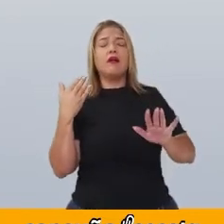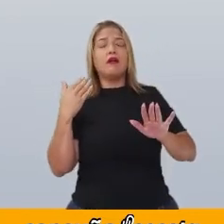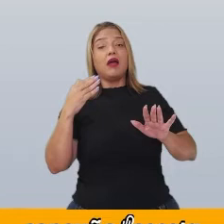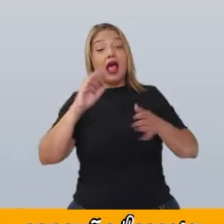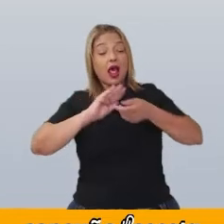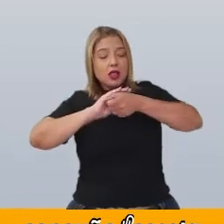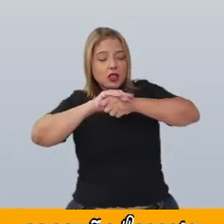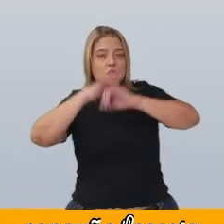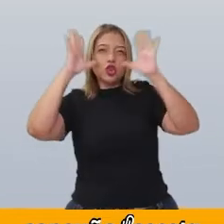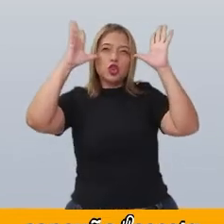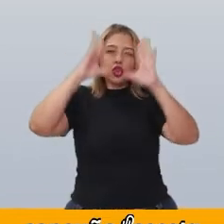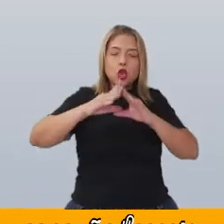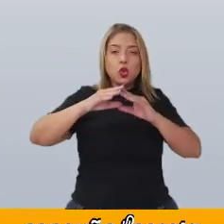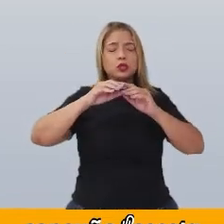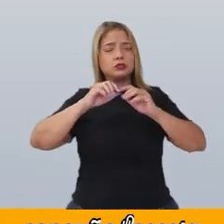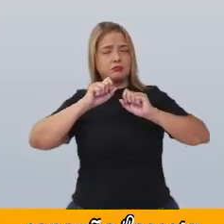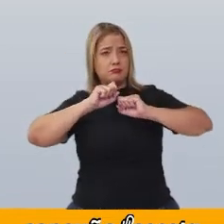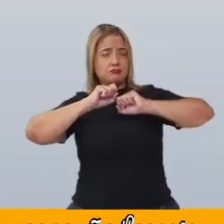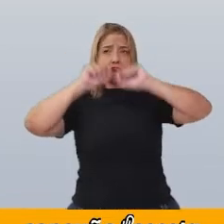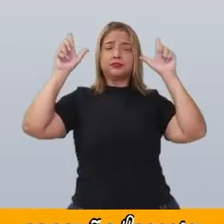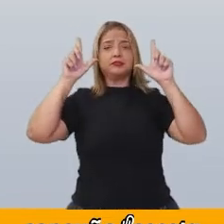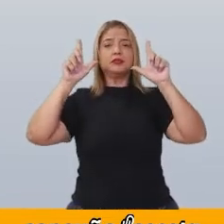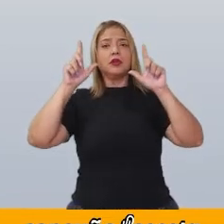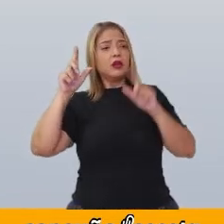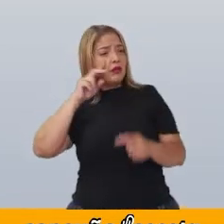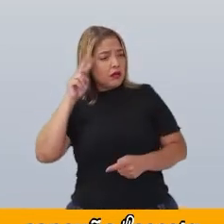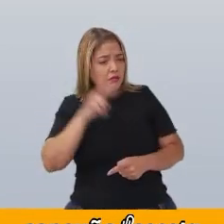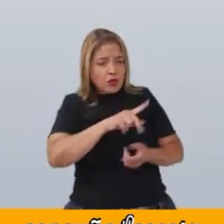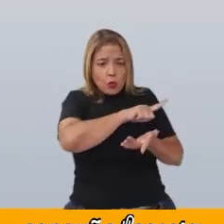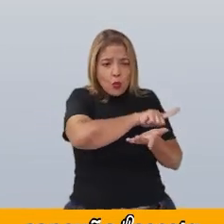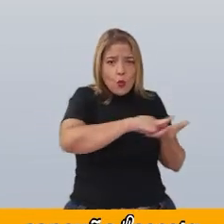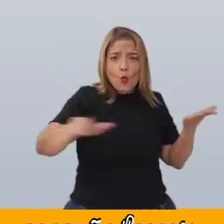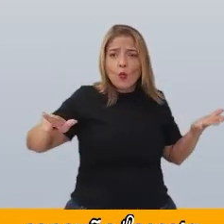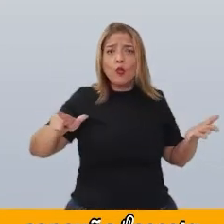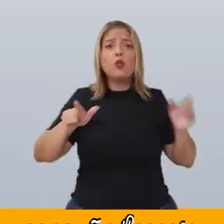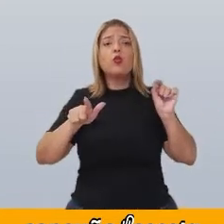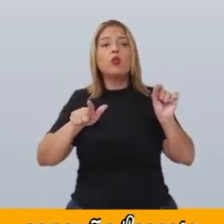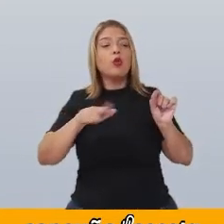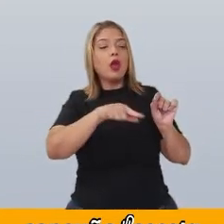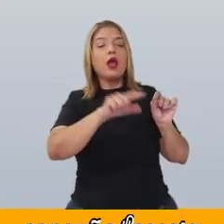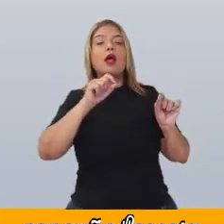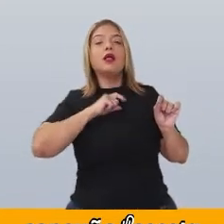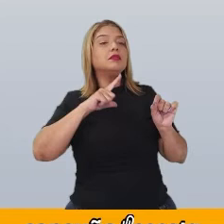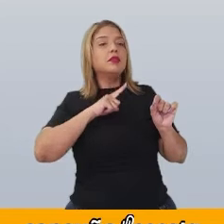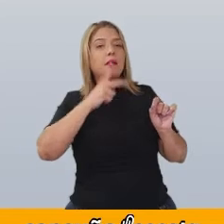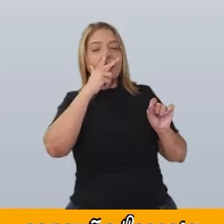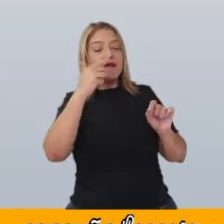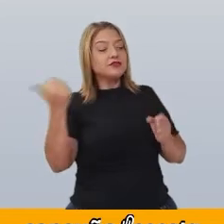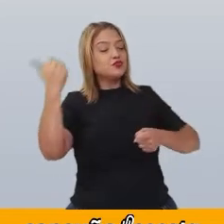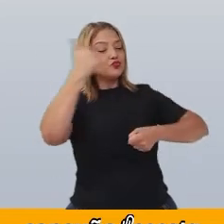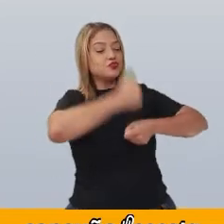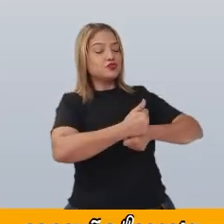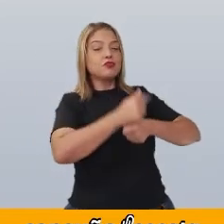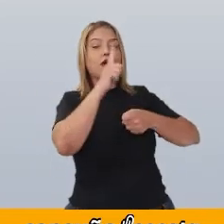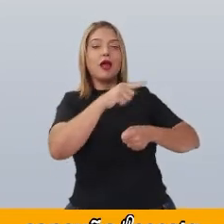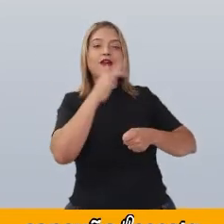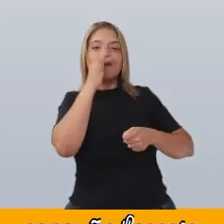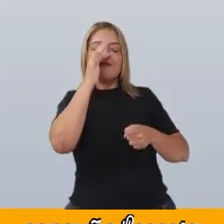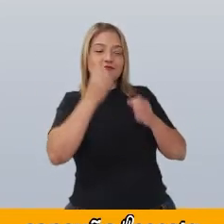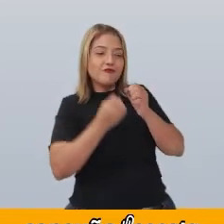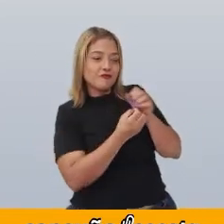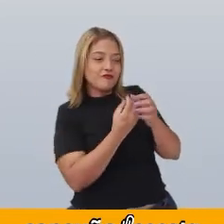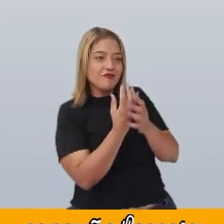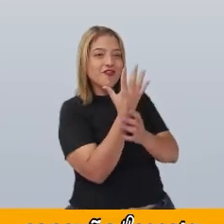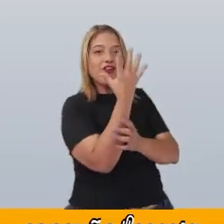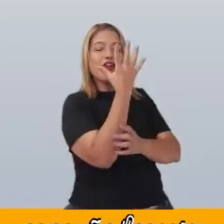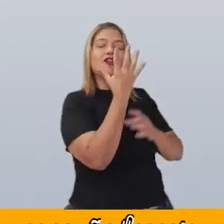estava mais ali, mas em seu lugar havia uma bela flor perfumada. Hoje, ela é conhecida